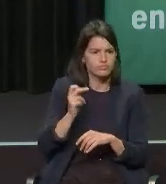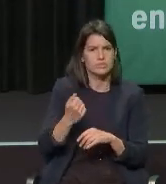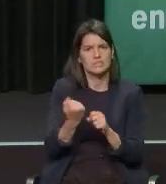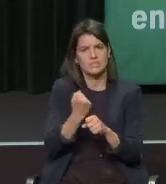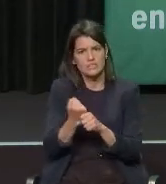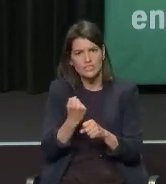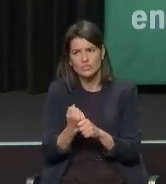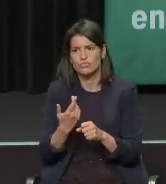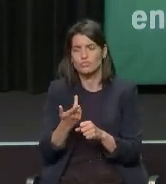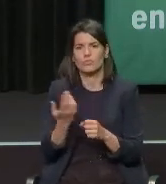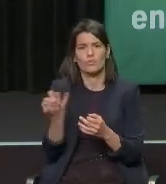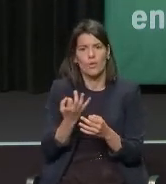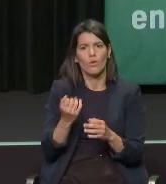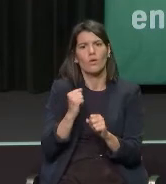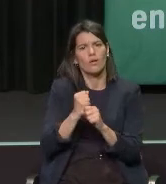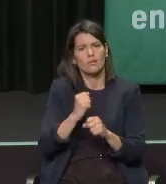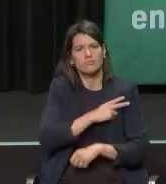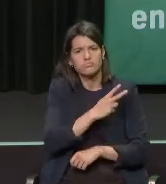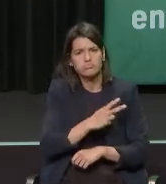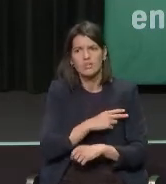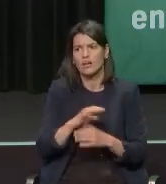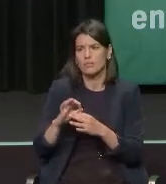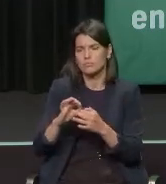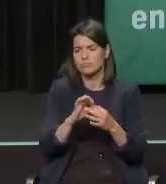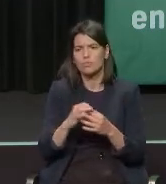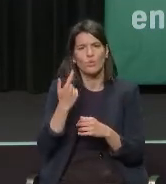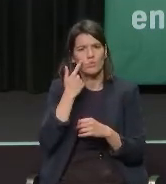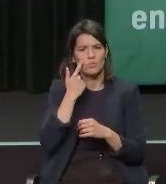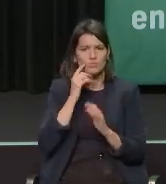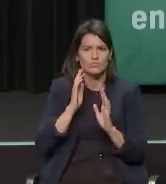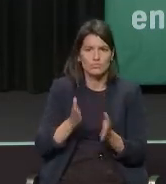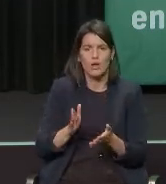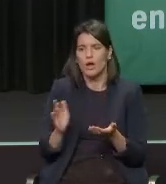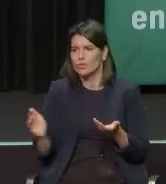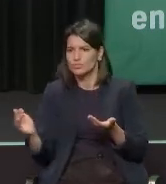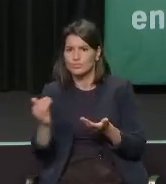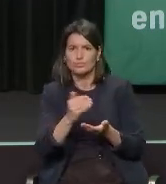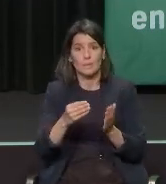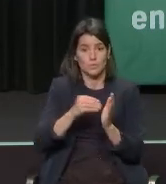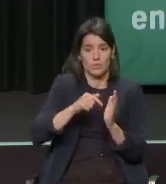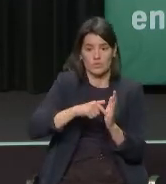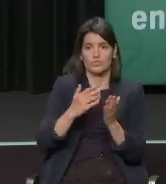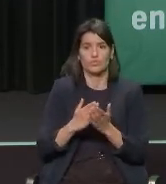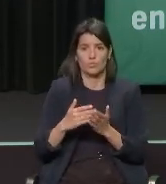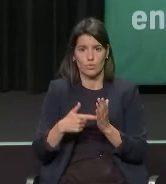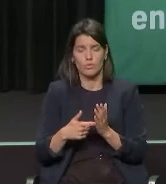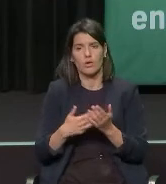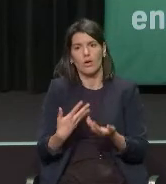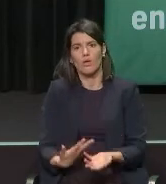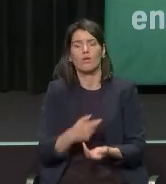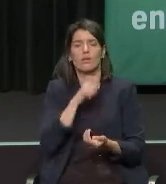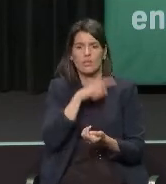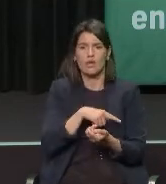de serviços, trabalhos académicos, e fizemos esse conhecimento todo convergir para este estudo, que depois nos permite